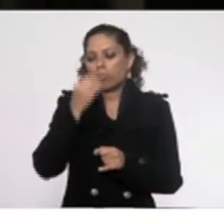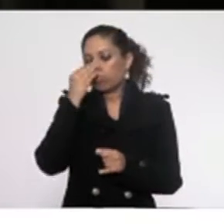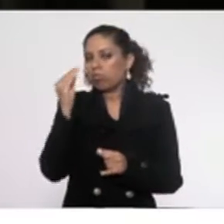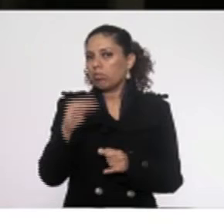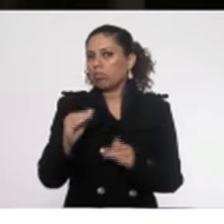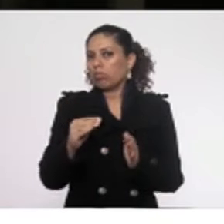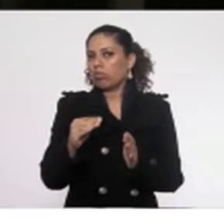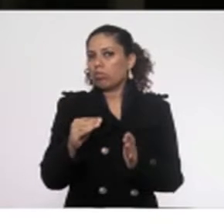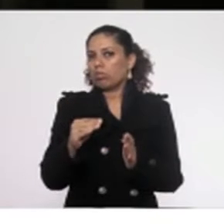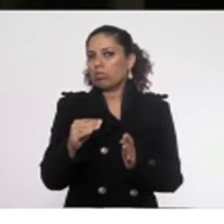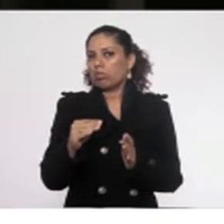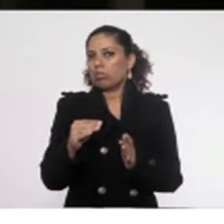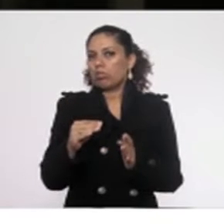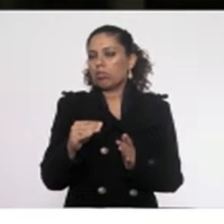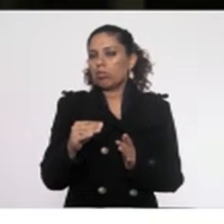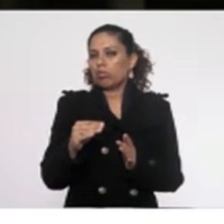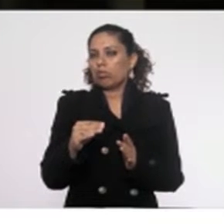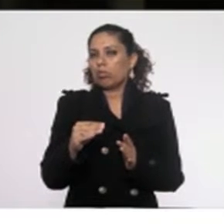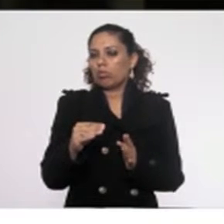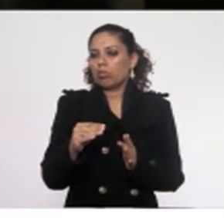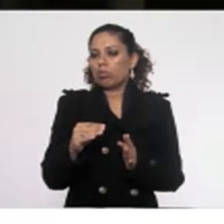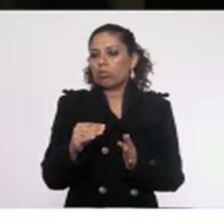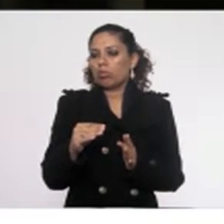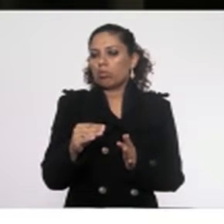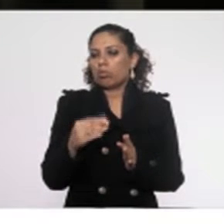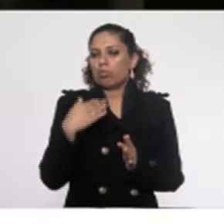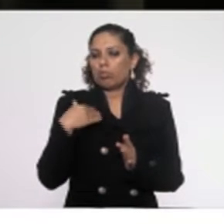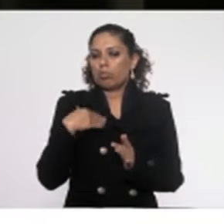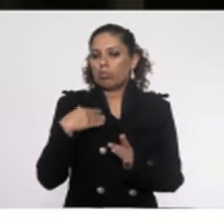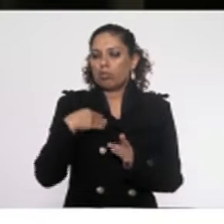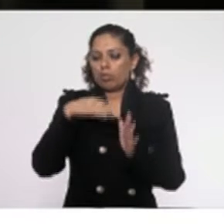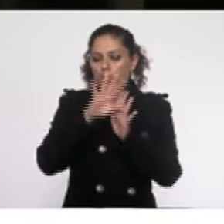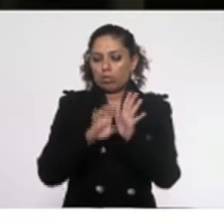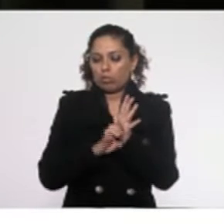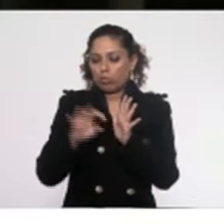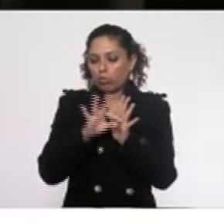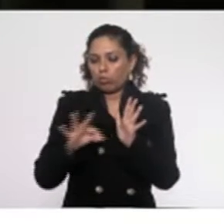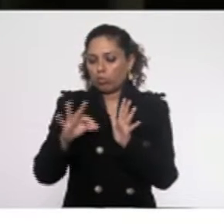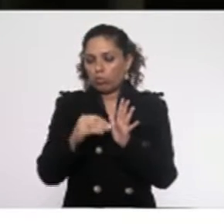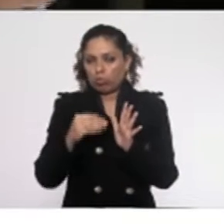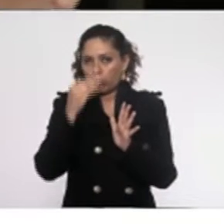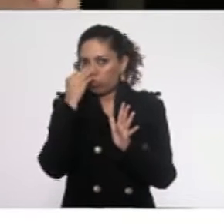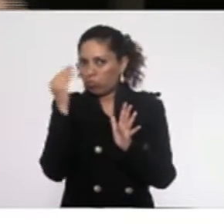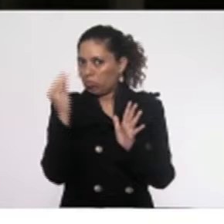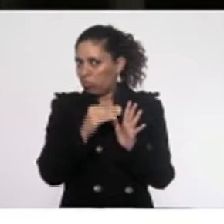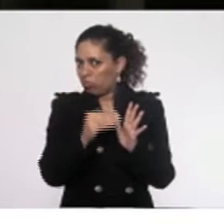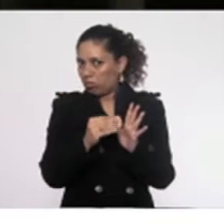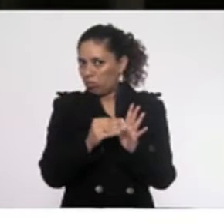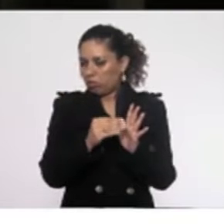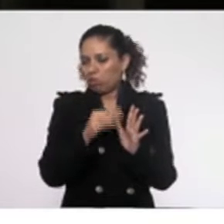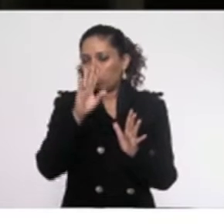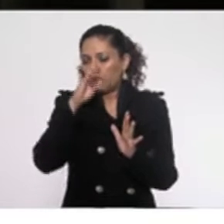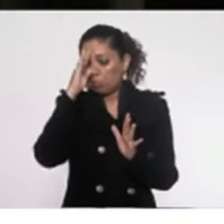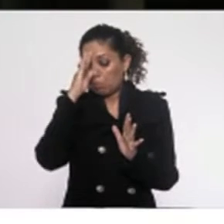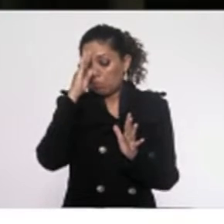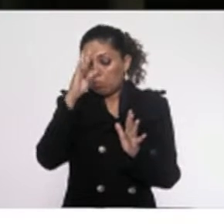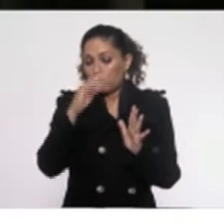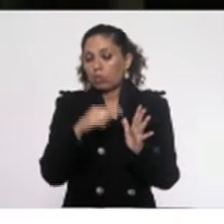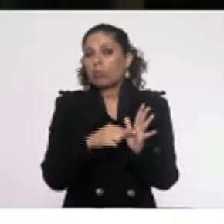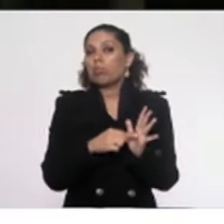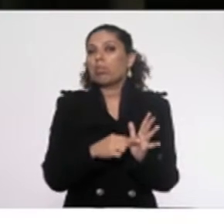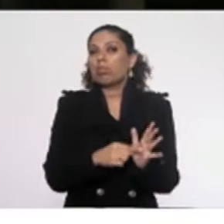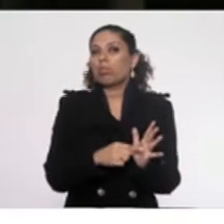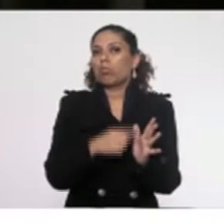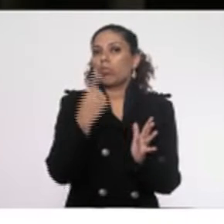rejeitou, aliás, as minhas emendas foram rejeitadas a rodo, mas